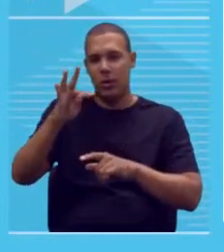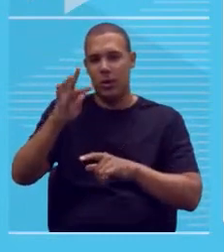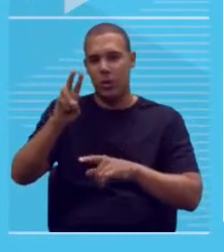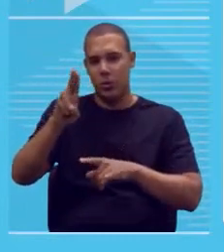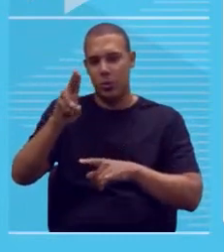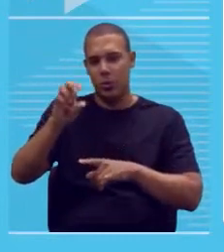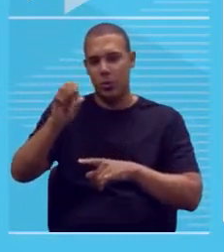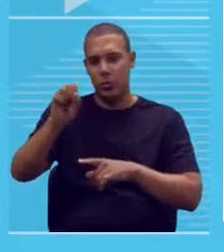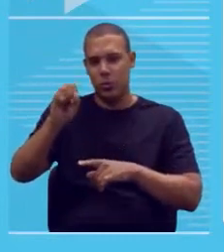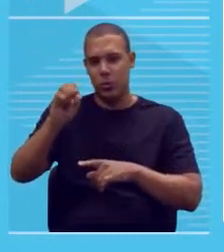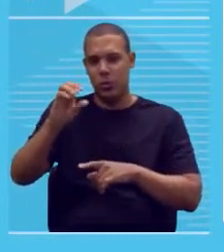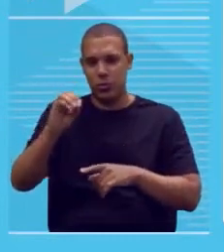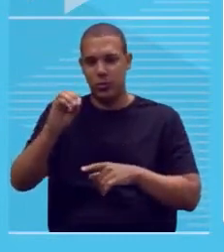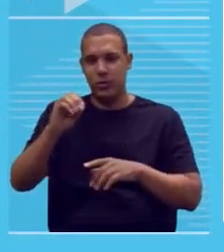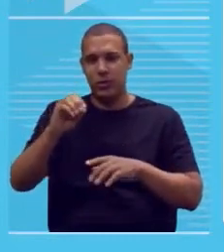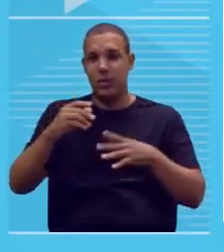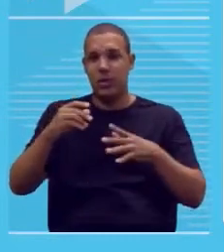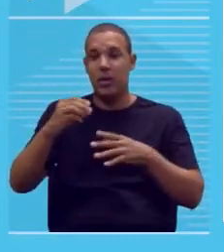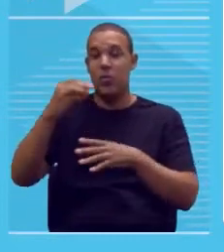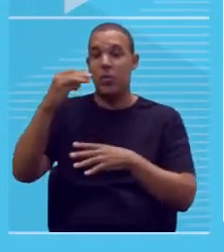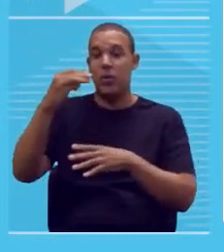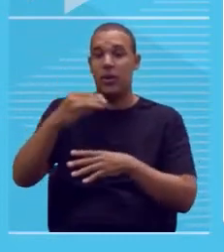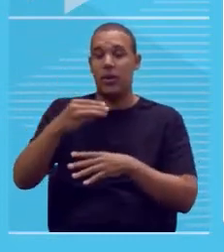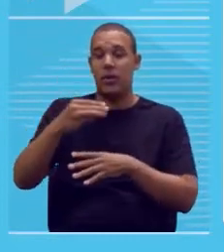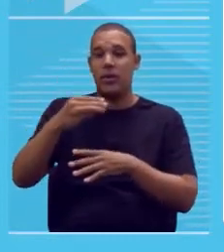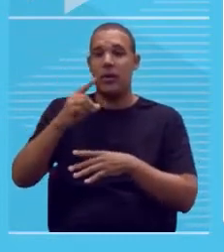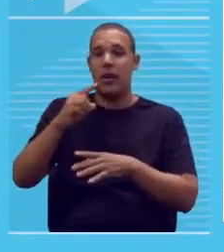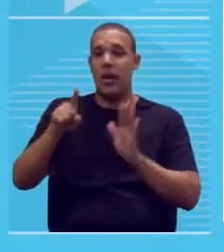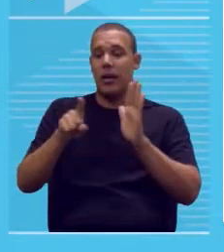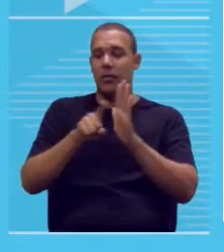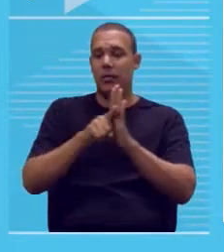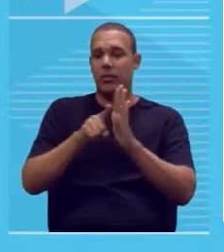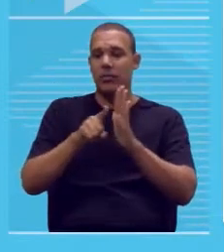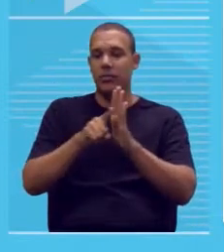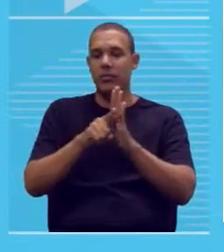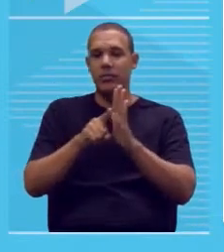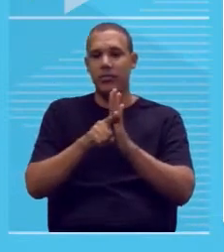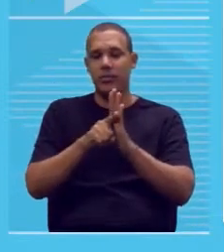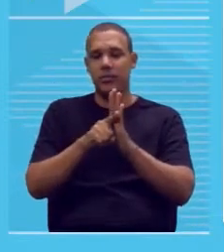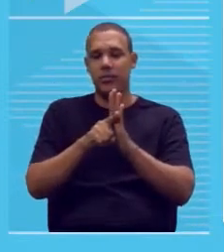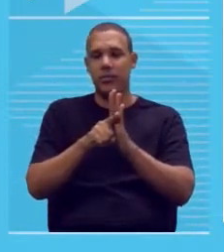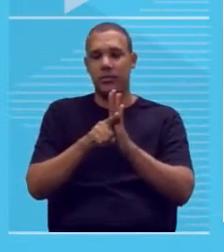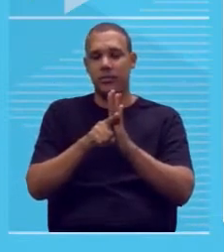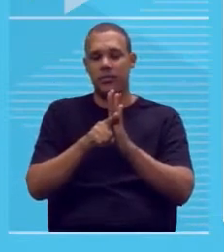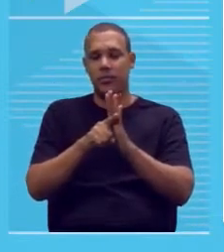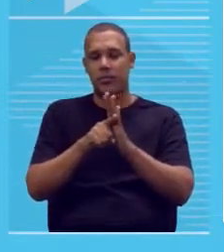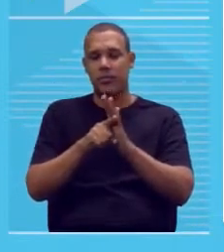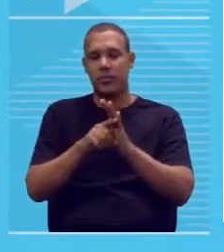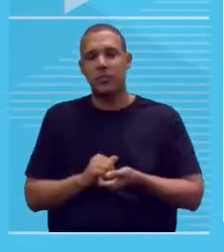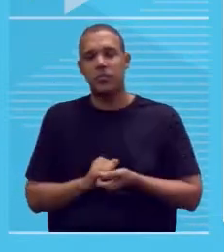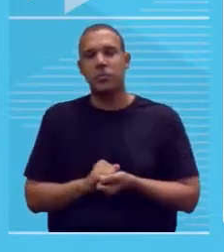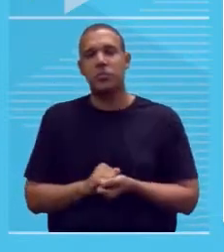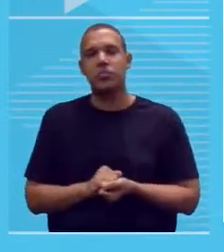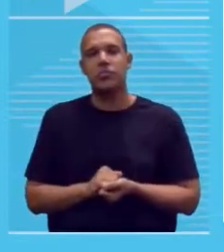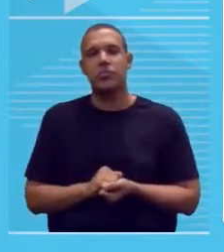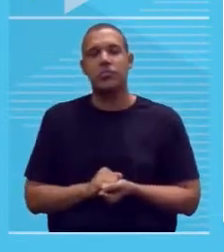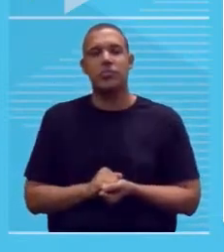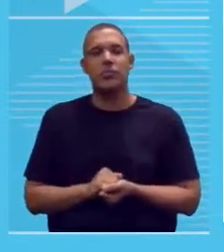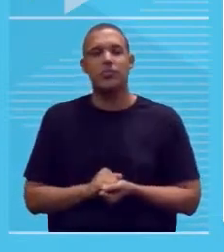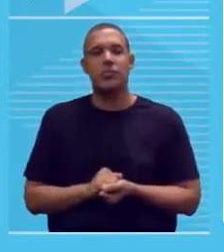obtuso, professor, o meu coeficiente angular ele é negativo. Então, na nossa situação aqui, professor,